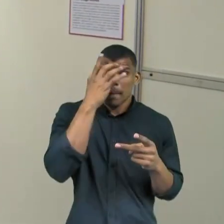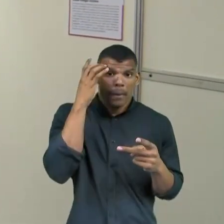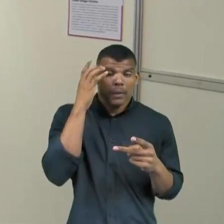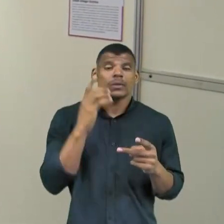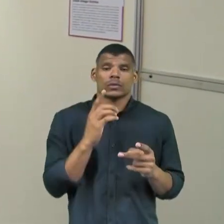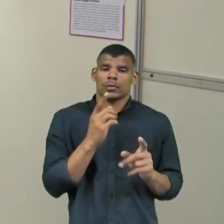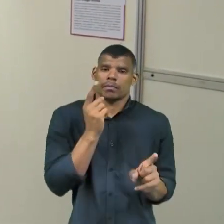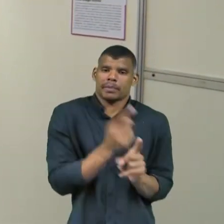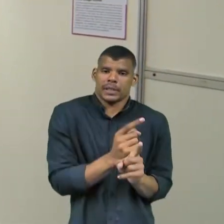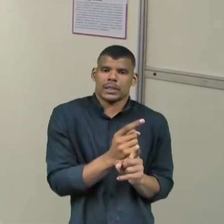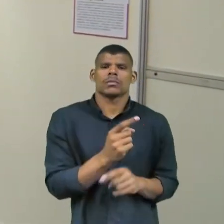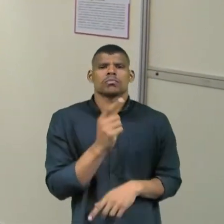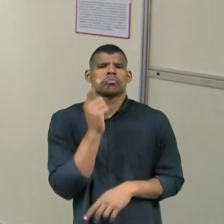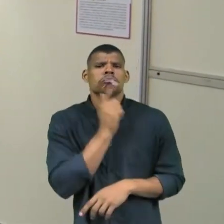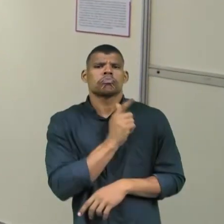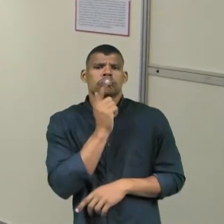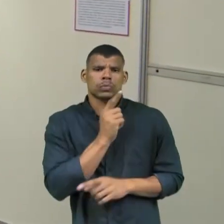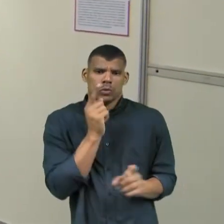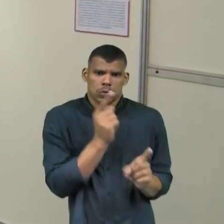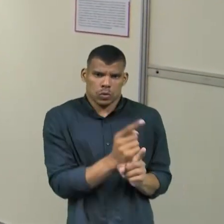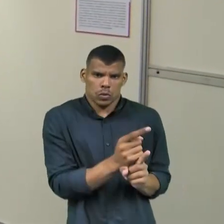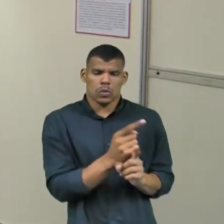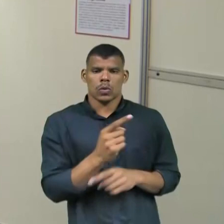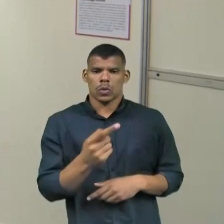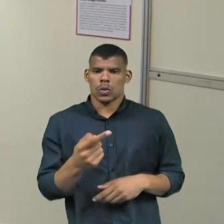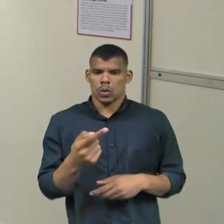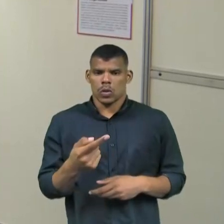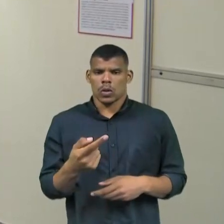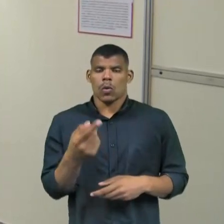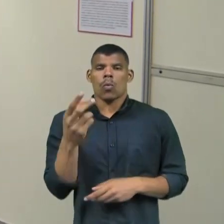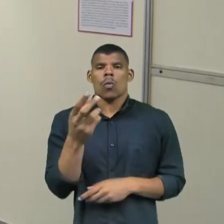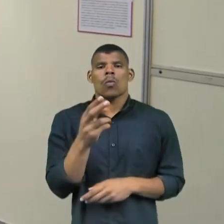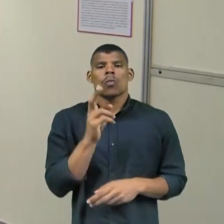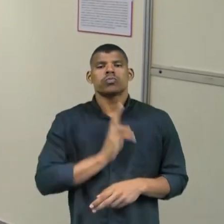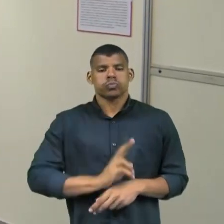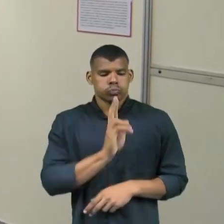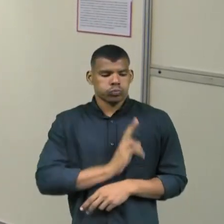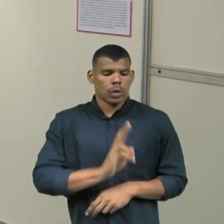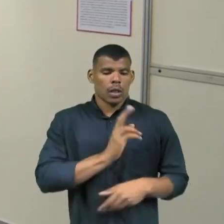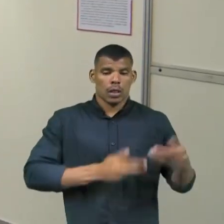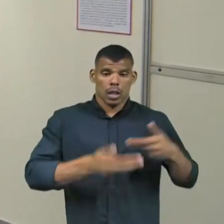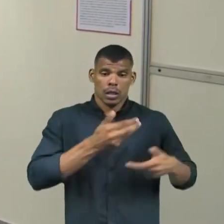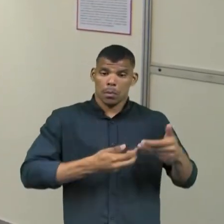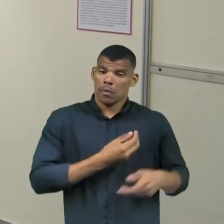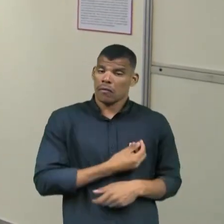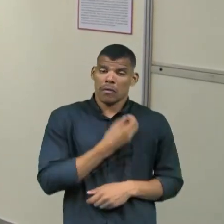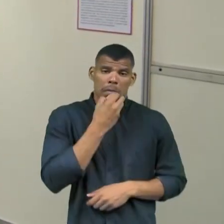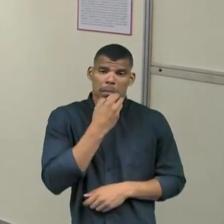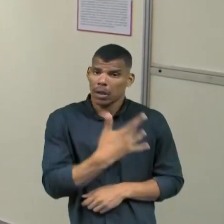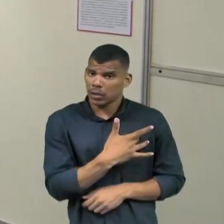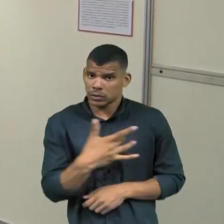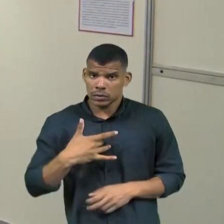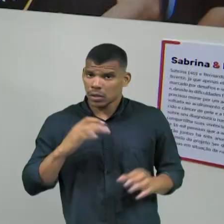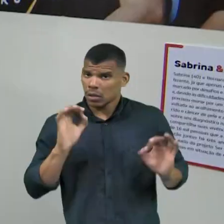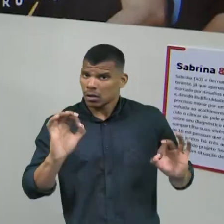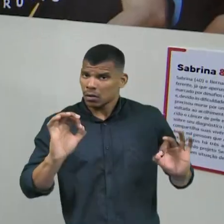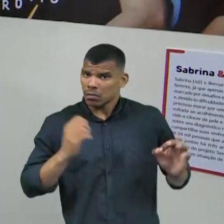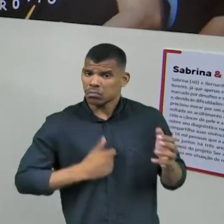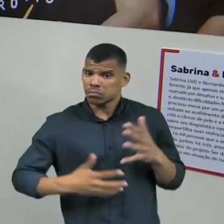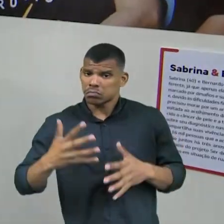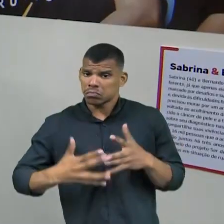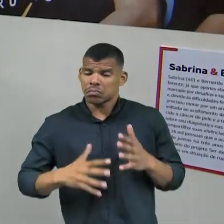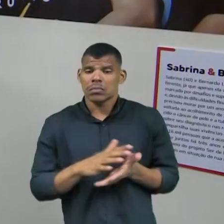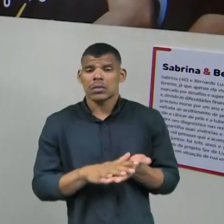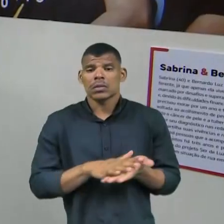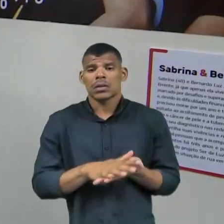diagnóstico oportuno e aderir ao tratamento, ela pode viver muito bem, ter uma vida saudável, sem as complicações.